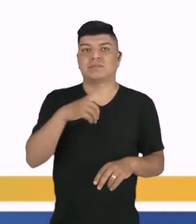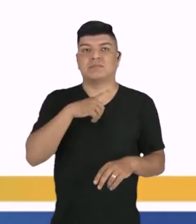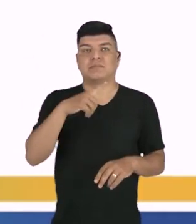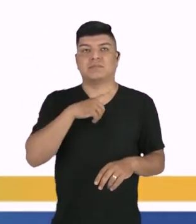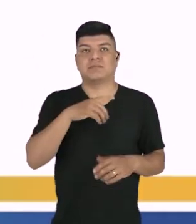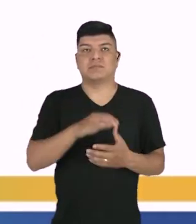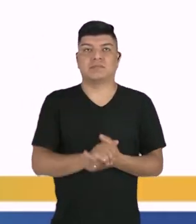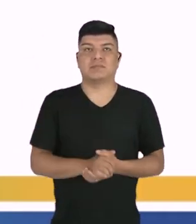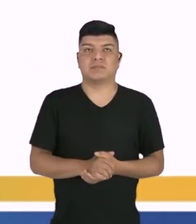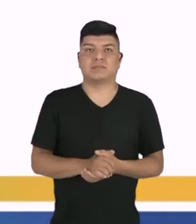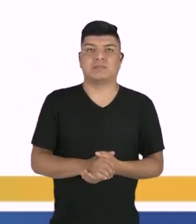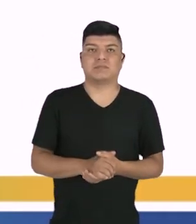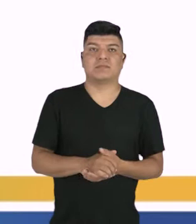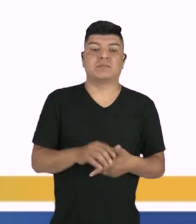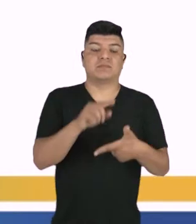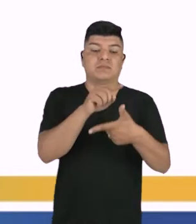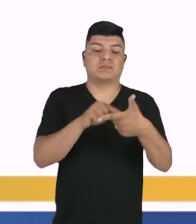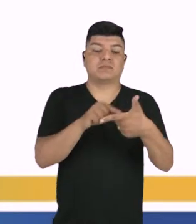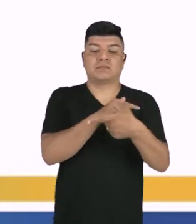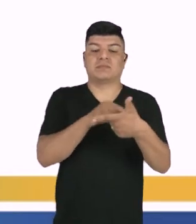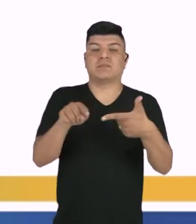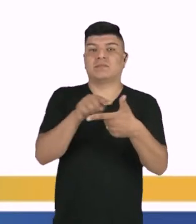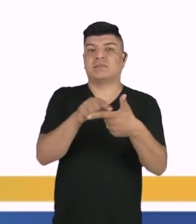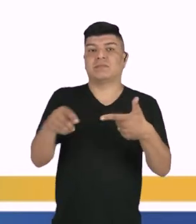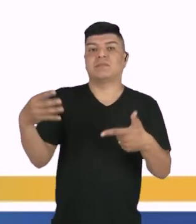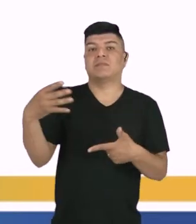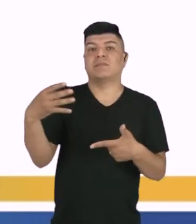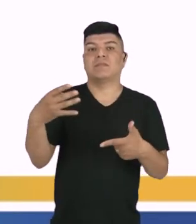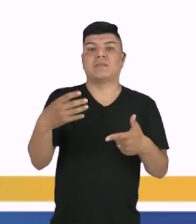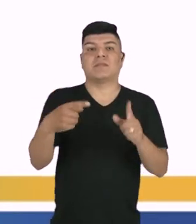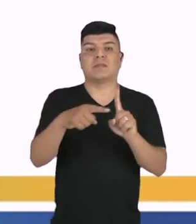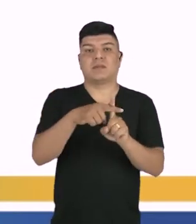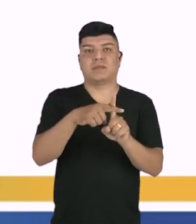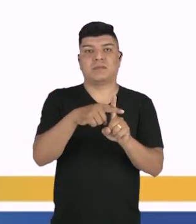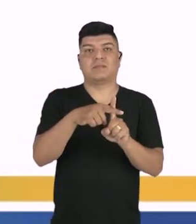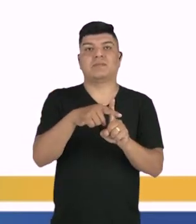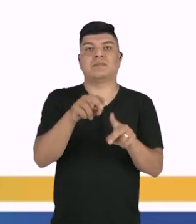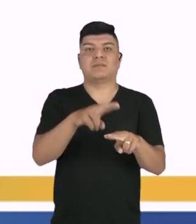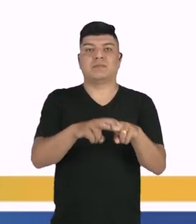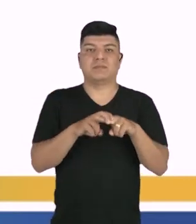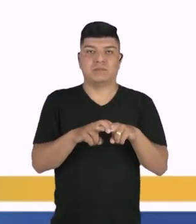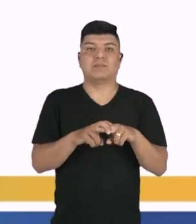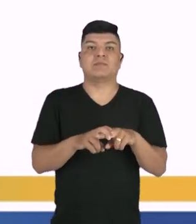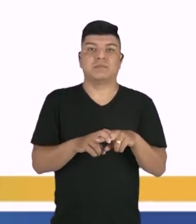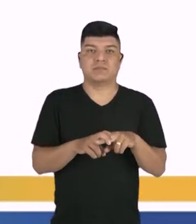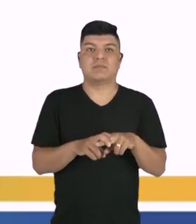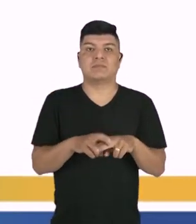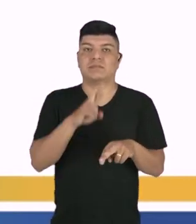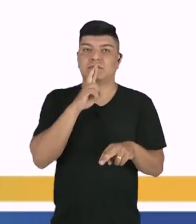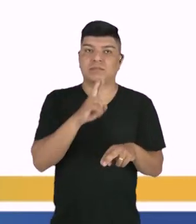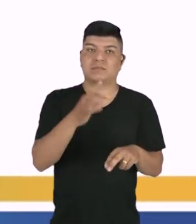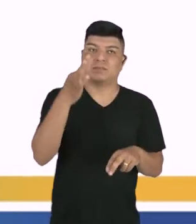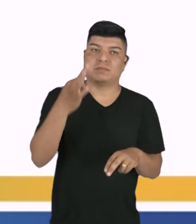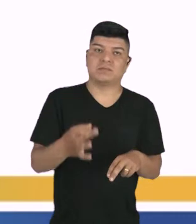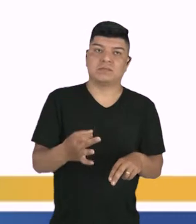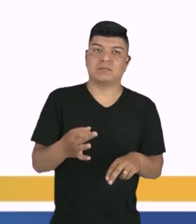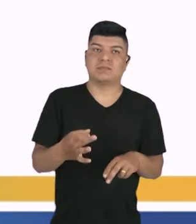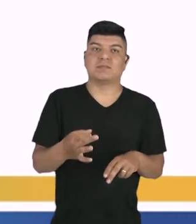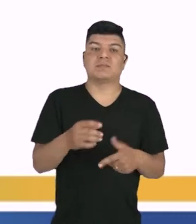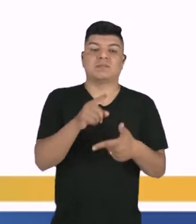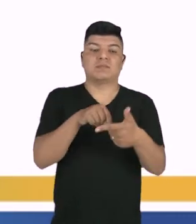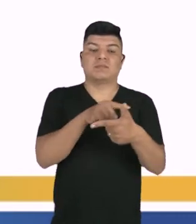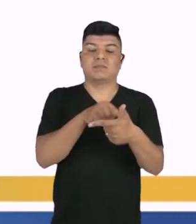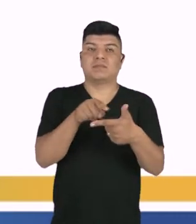temos cosseno o quê? No quarto quadrante positivo. Por isso que a solução é